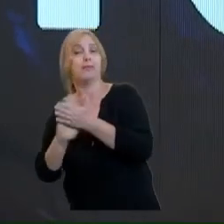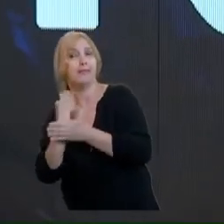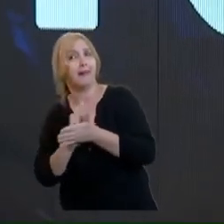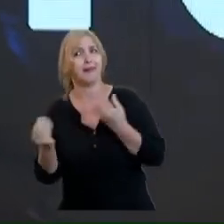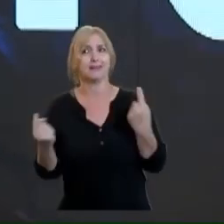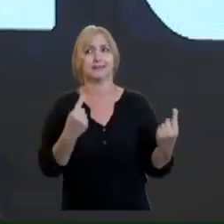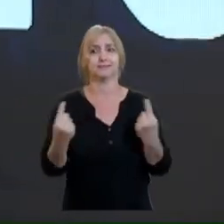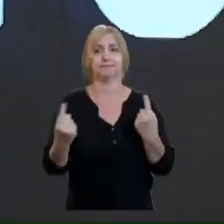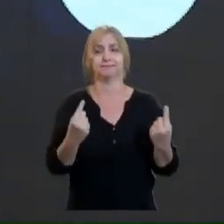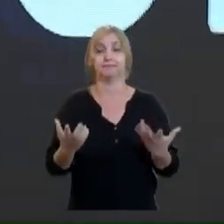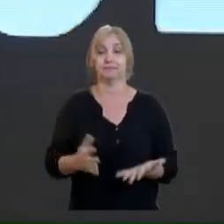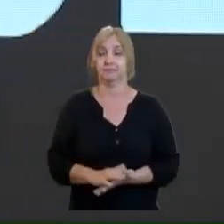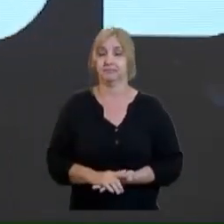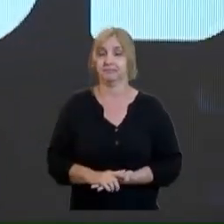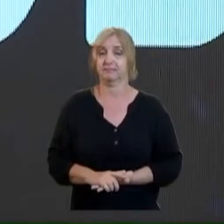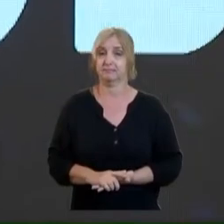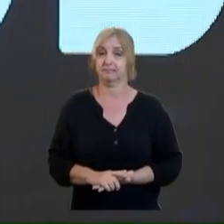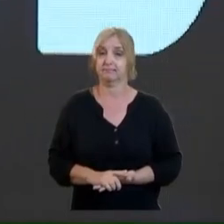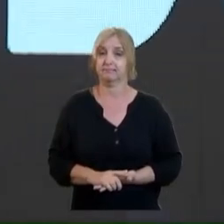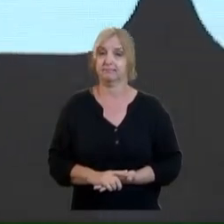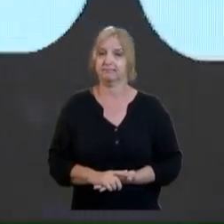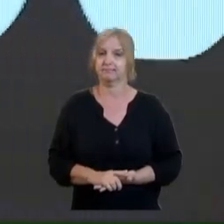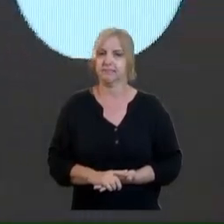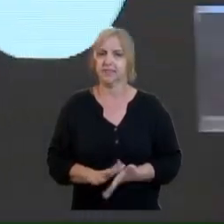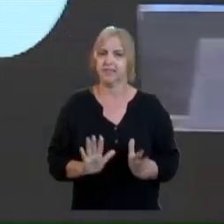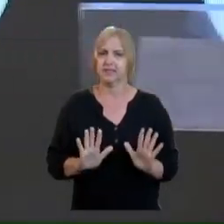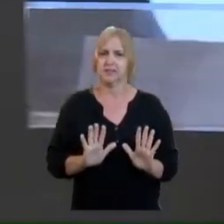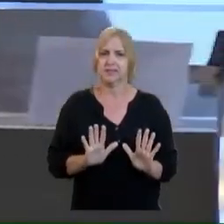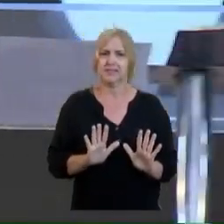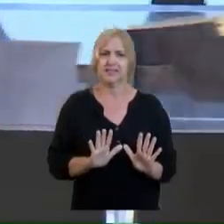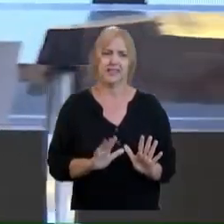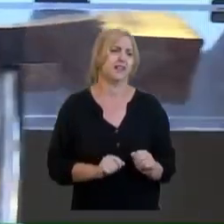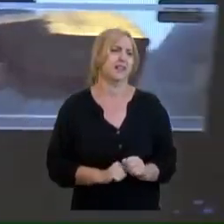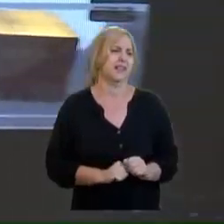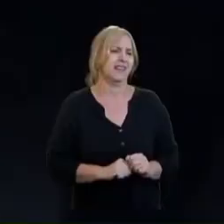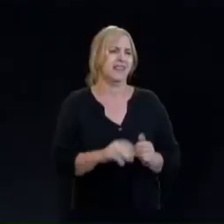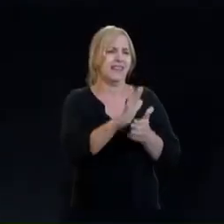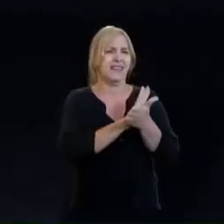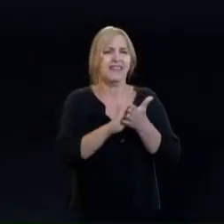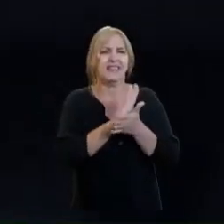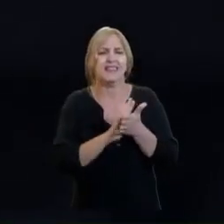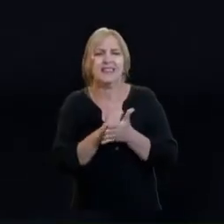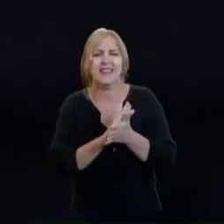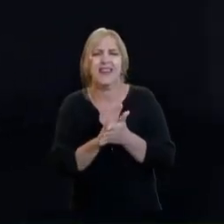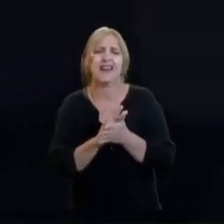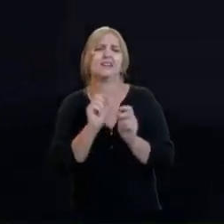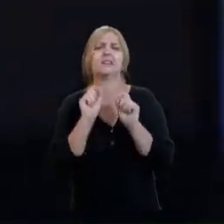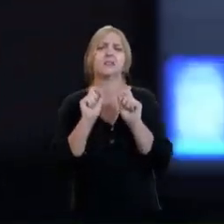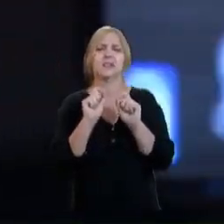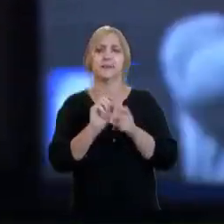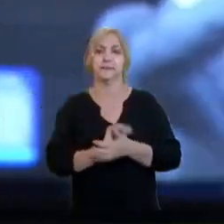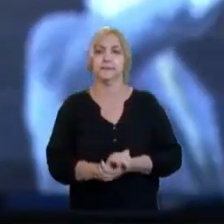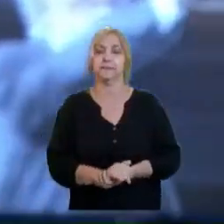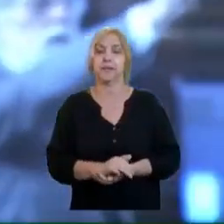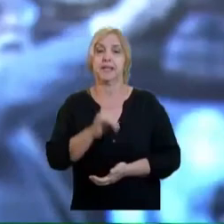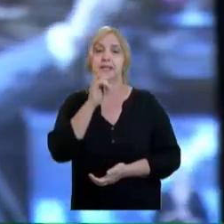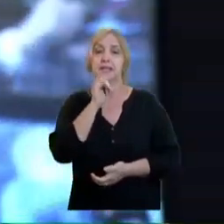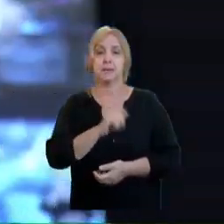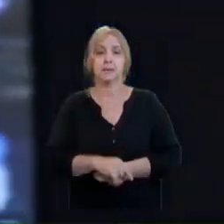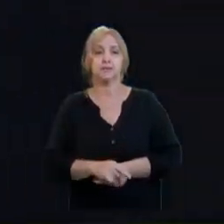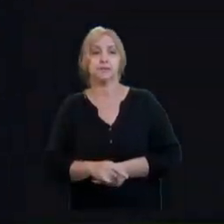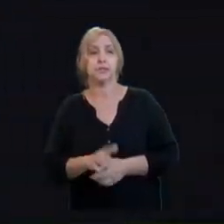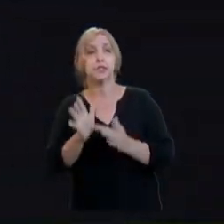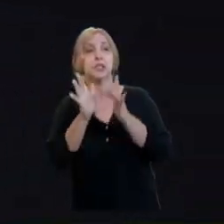Não é para você ter absolutamente nada do diabo na sua vida. Jesus Cristo olhou um momento e disse assim, ó,